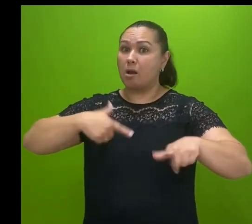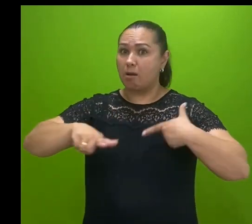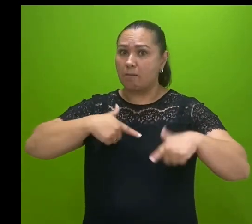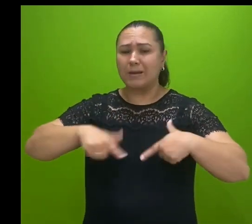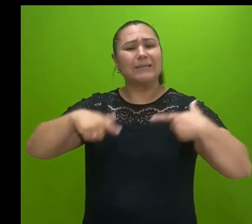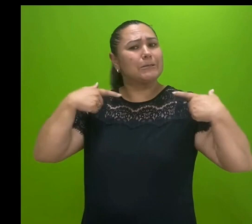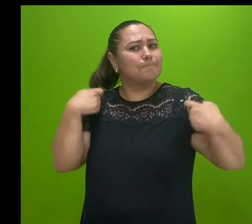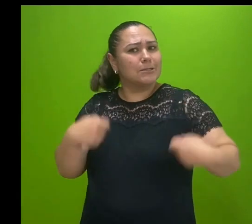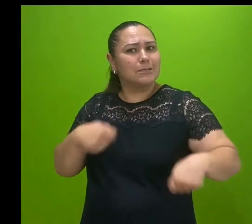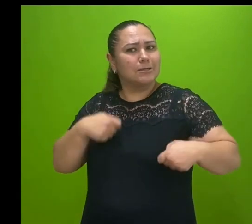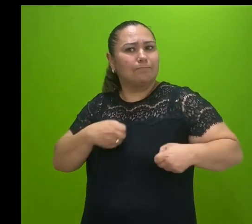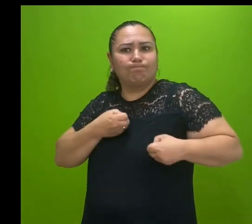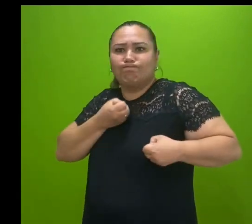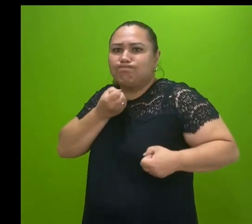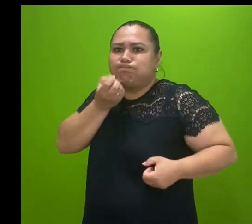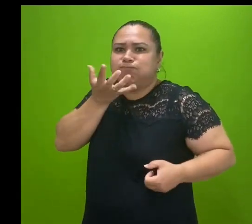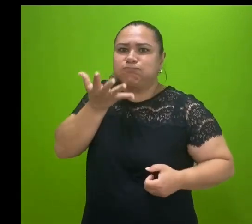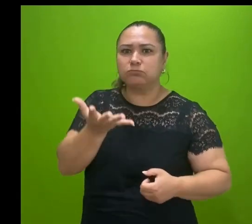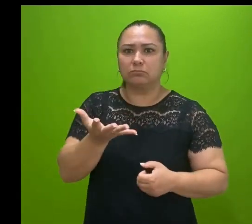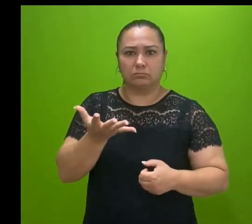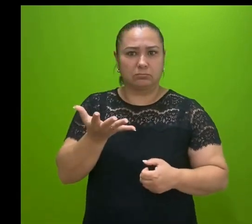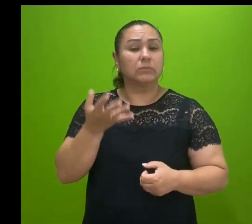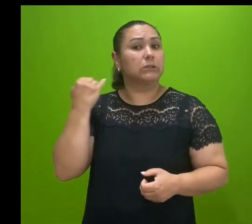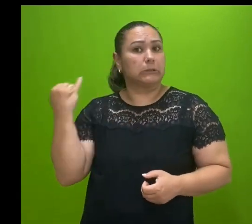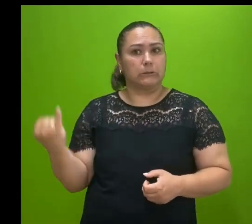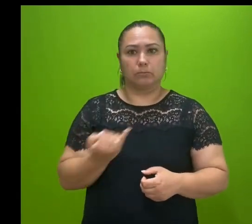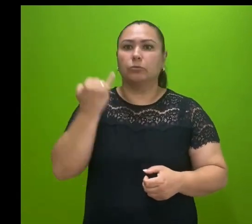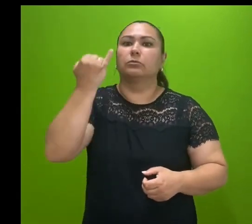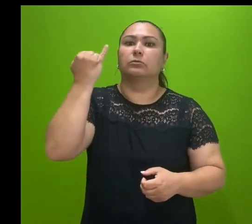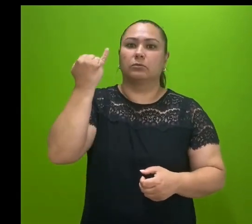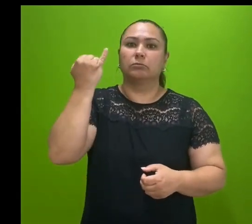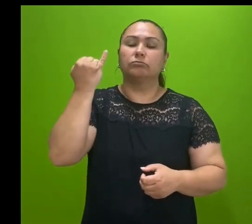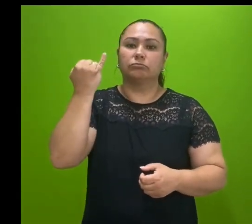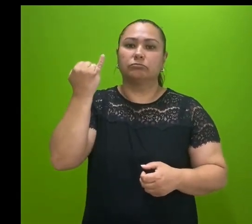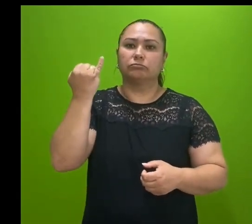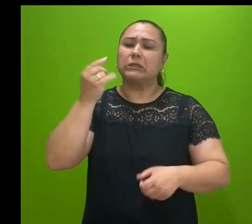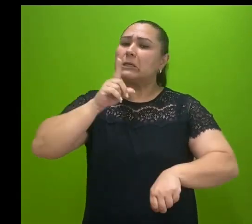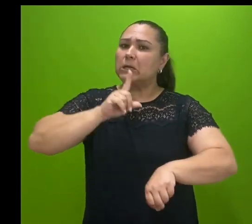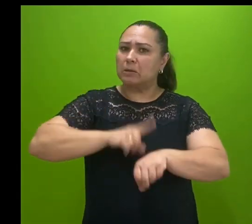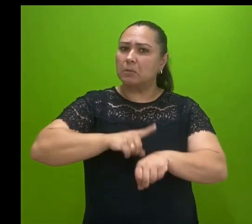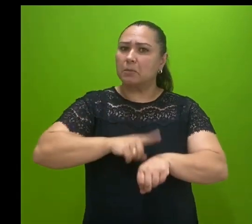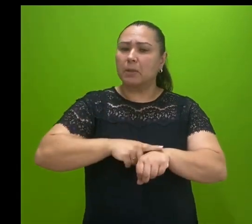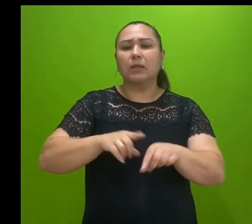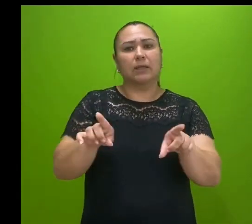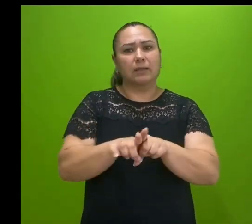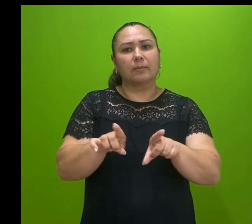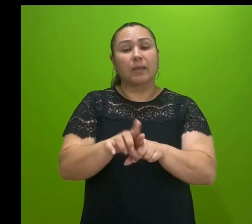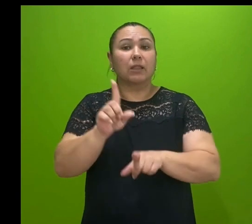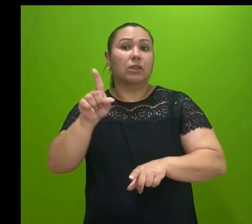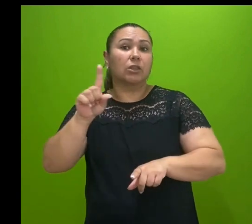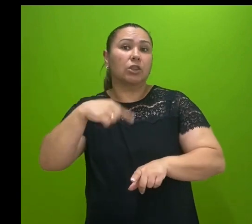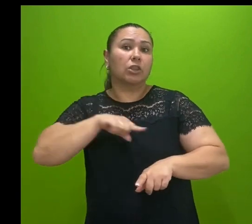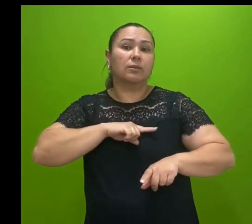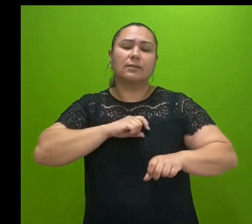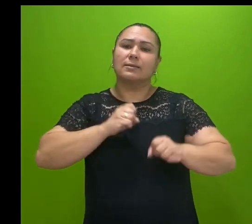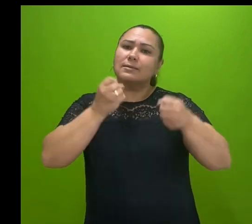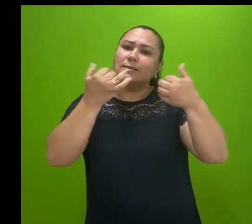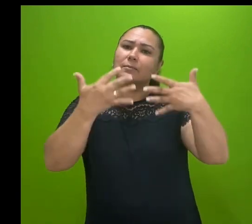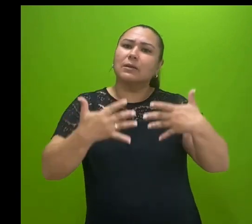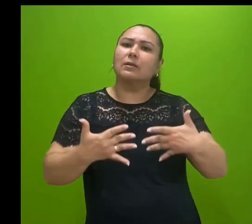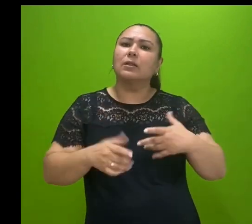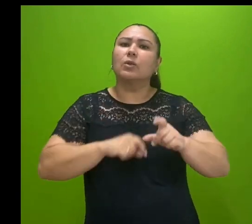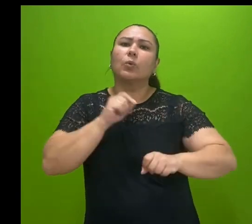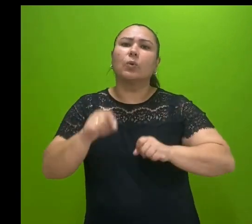do Trabalho. A gente tem que trazer à tona o que acontece com a gente, tá? É muito importante. Nesse momento